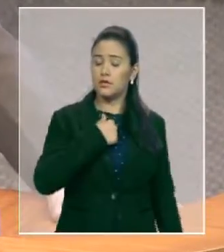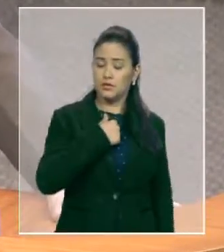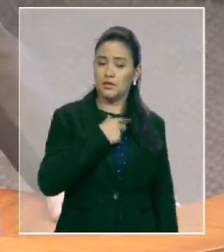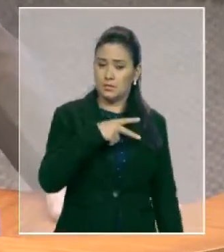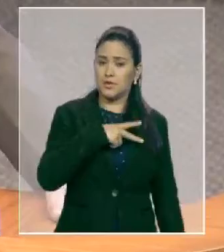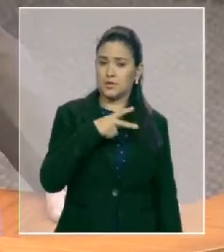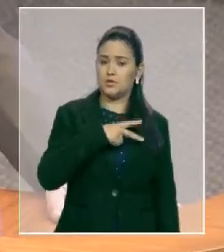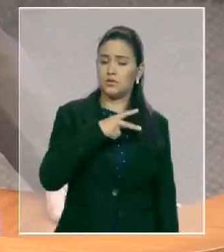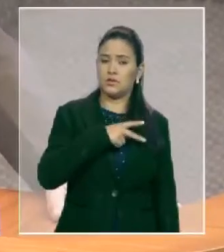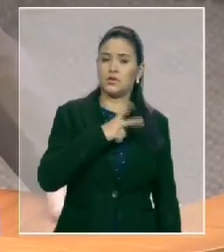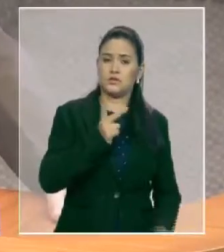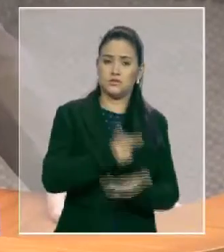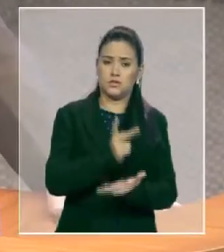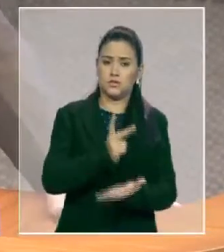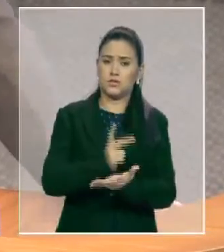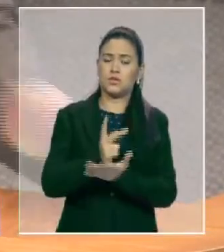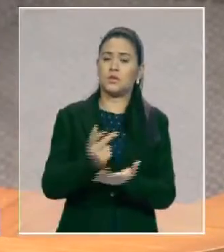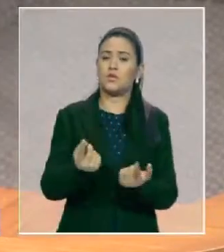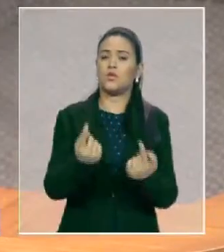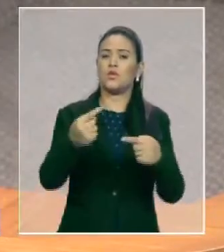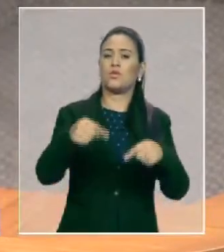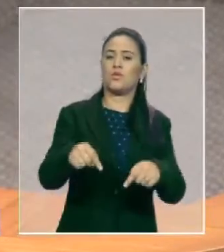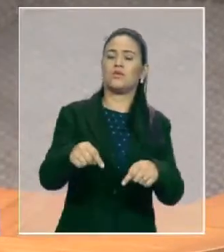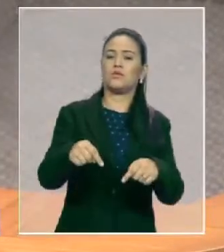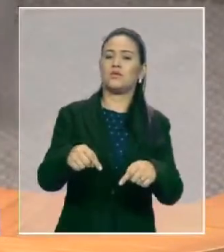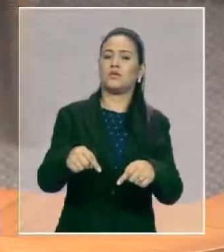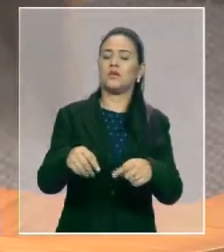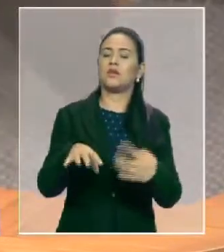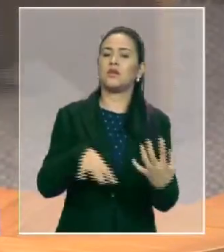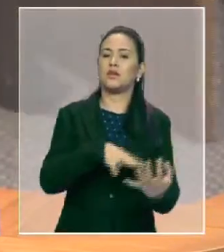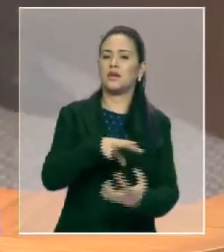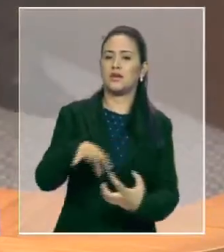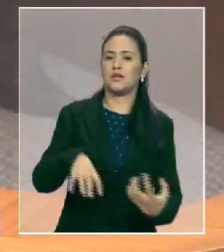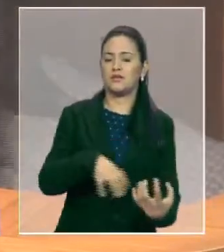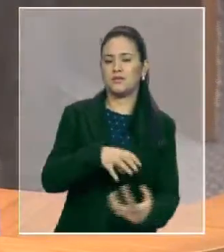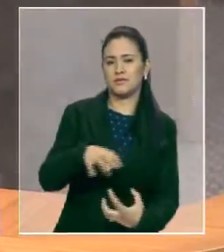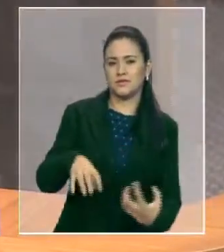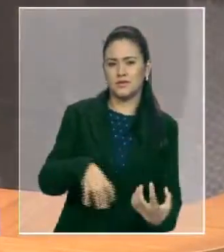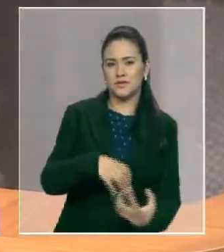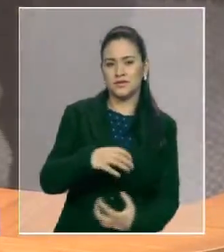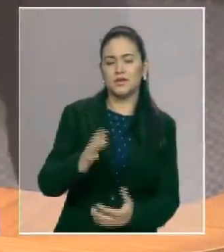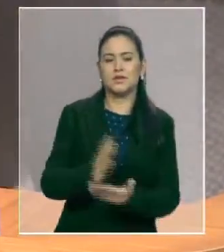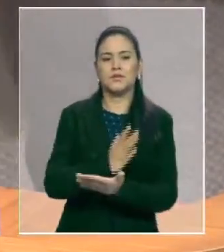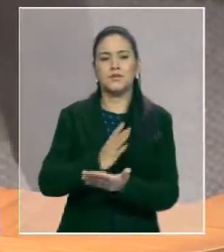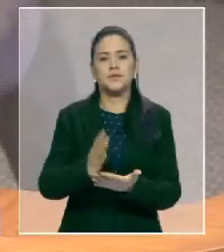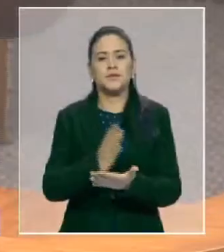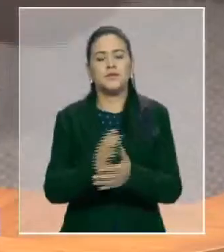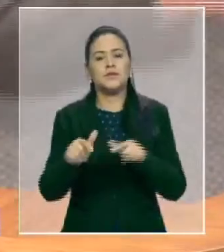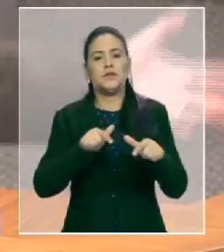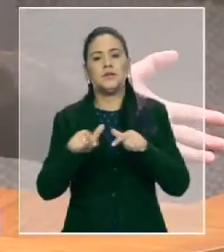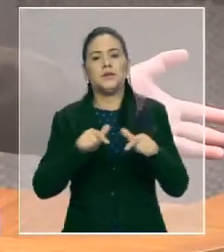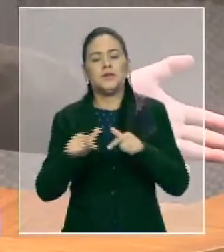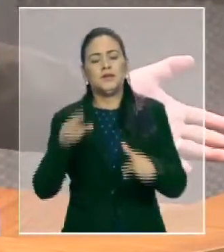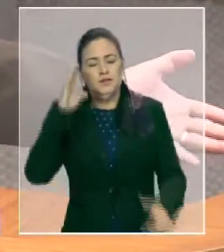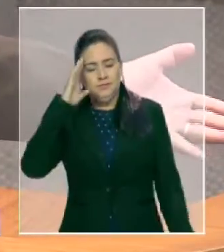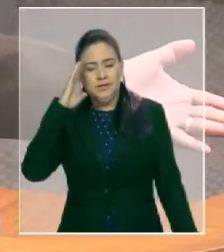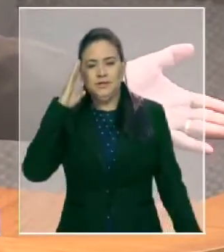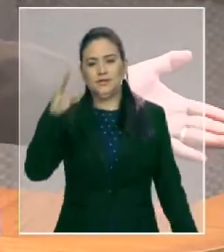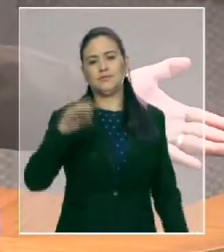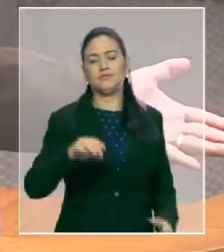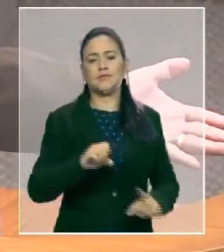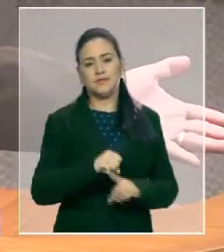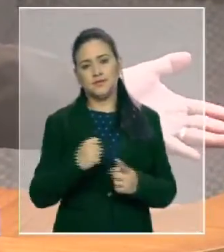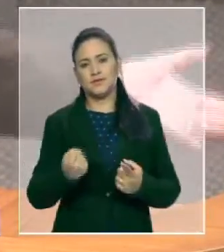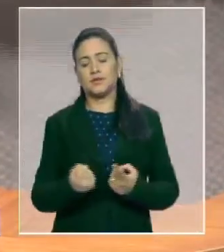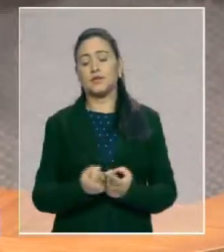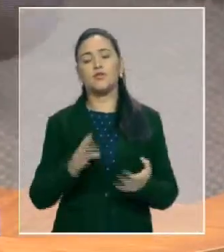fui contra greves de serviços essenciais, porque não atinge a pessoa, atinge uma coletividade toda. Já viu hoje a Polícia Militar